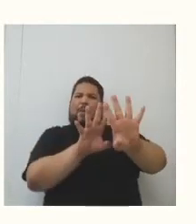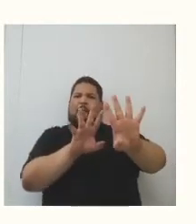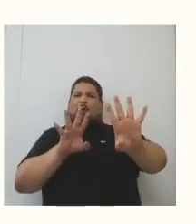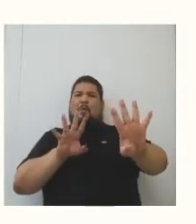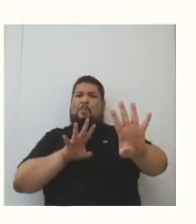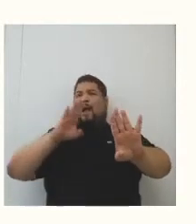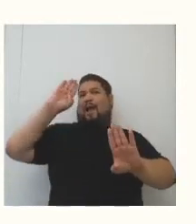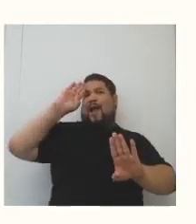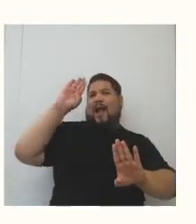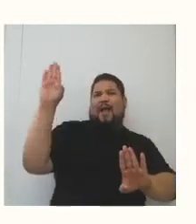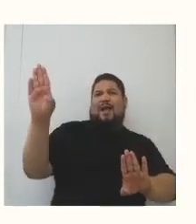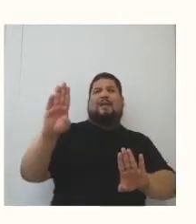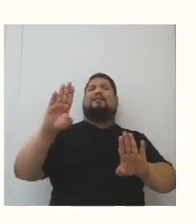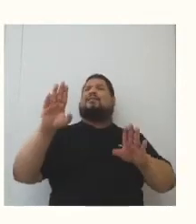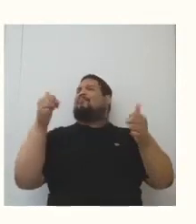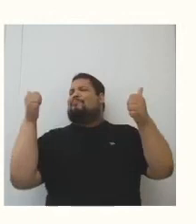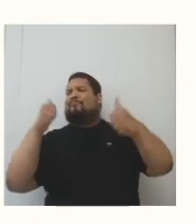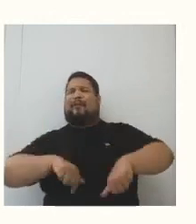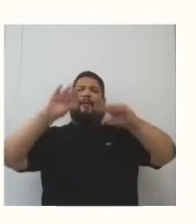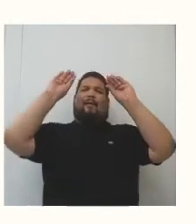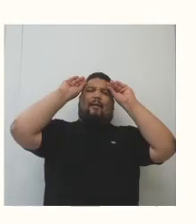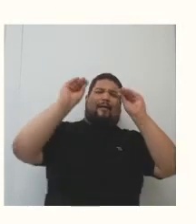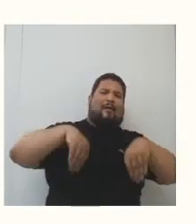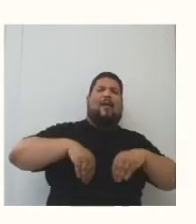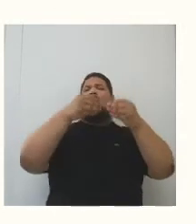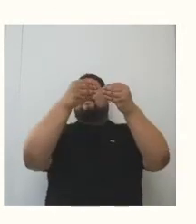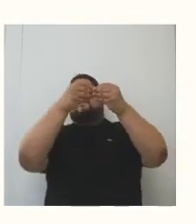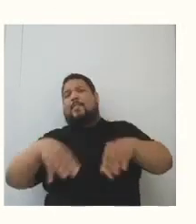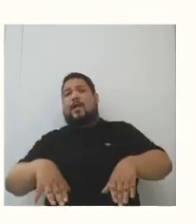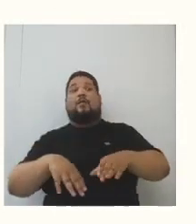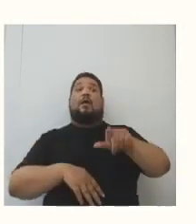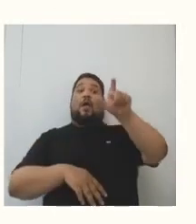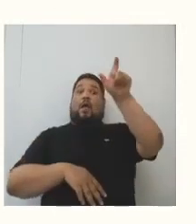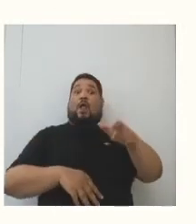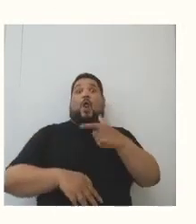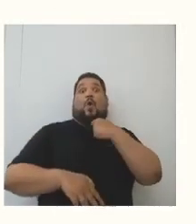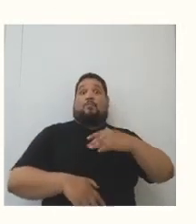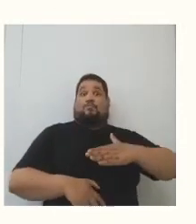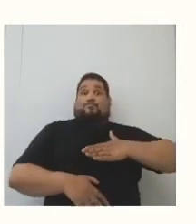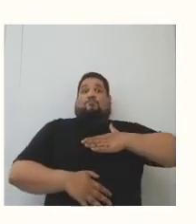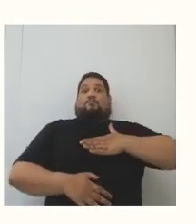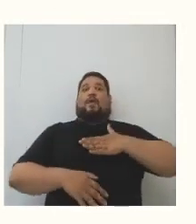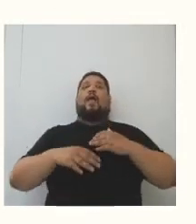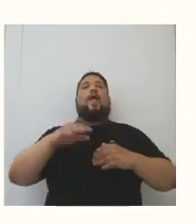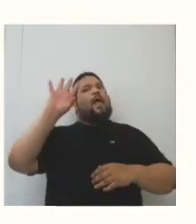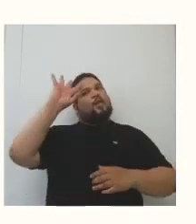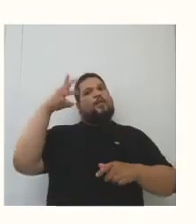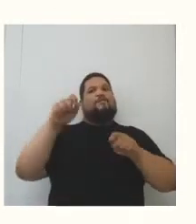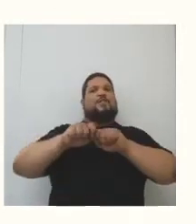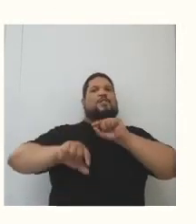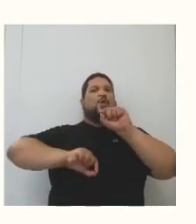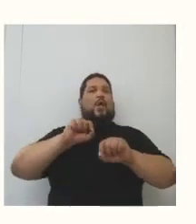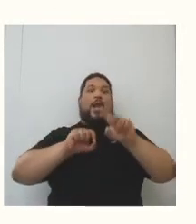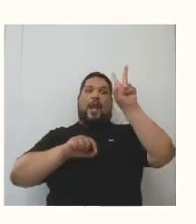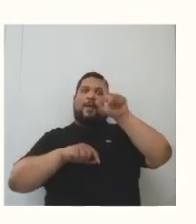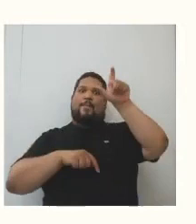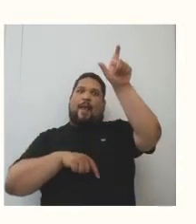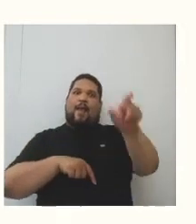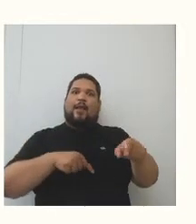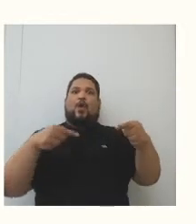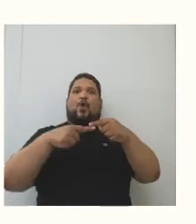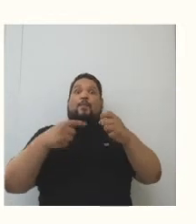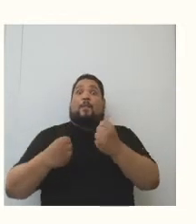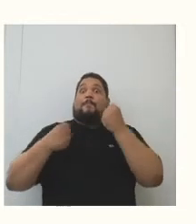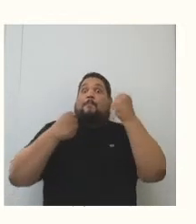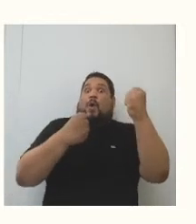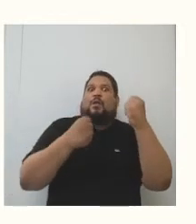exército derrotado, prejudicado. Então, o que Napoleão resolve então fazer diante disso tudo? Já que ele tem um exército super